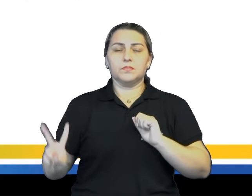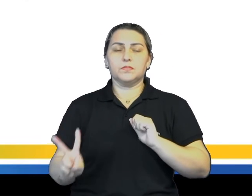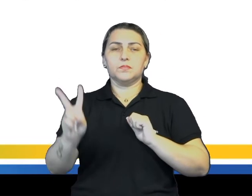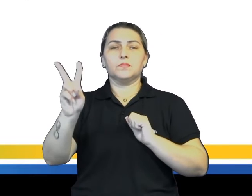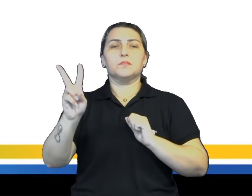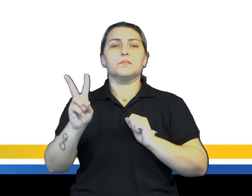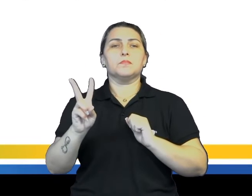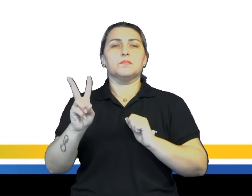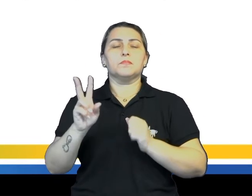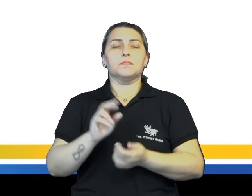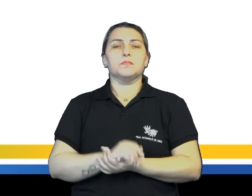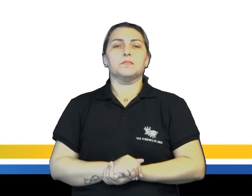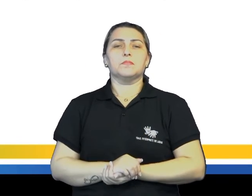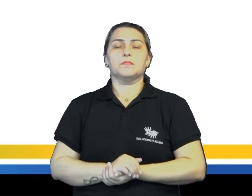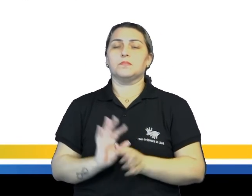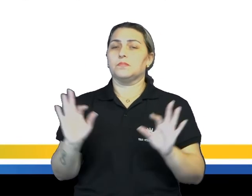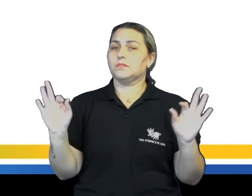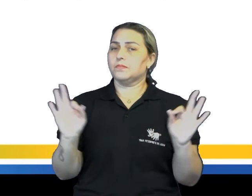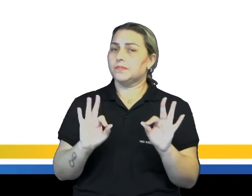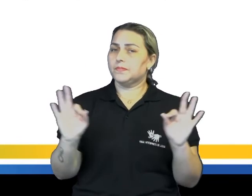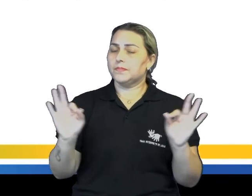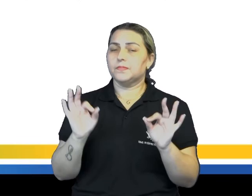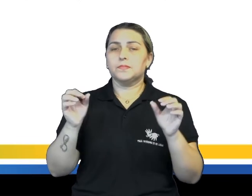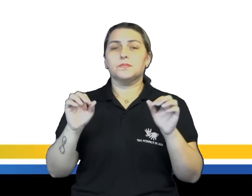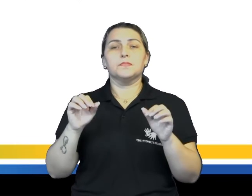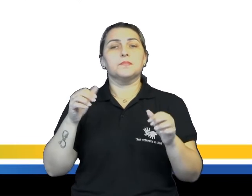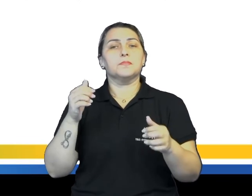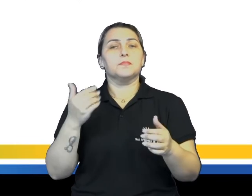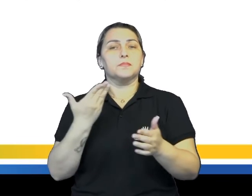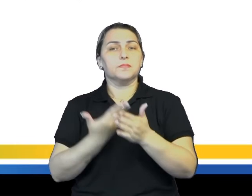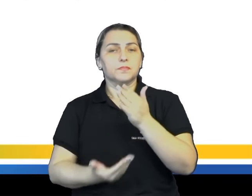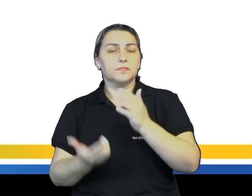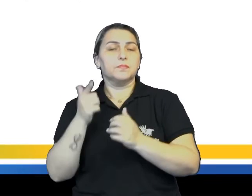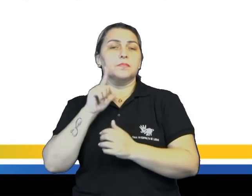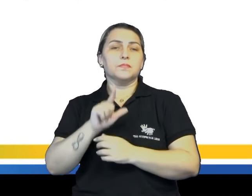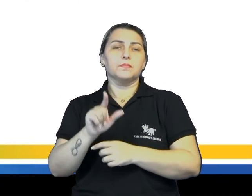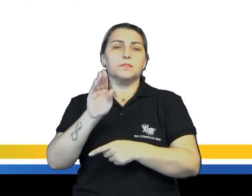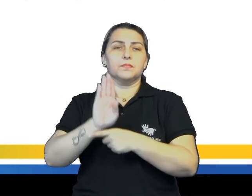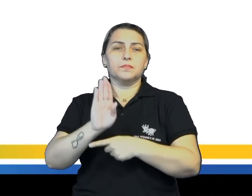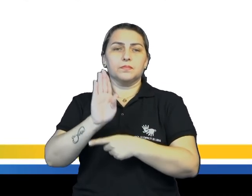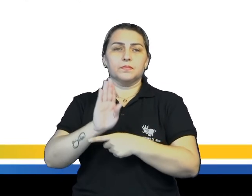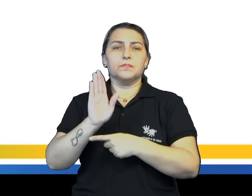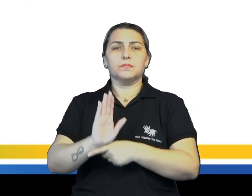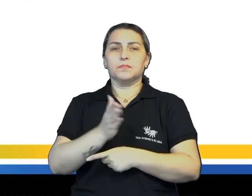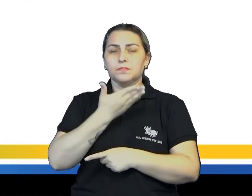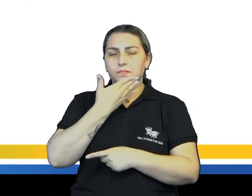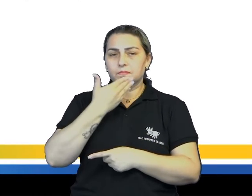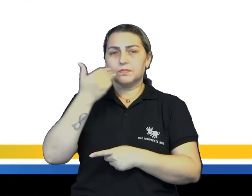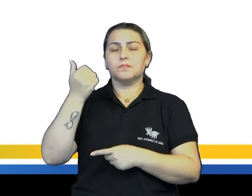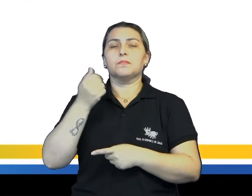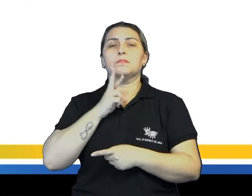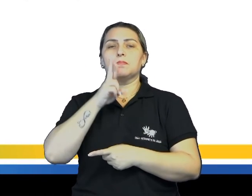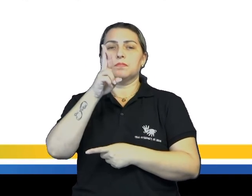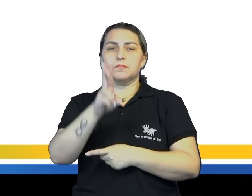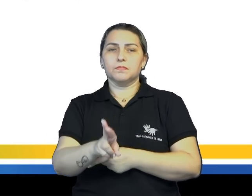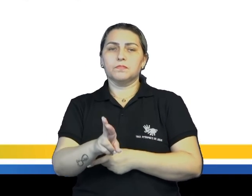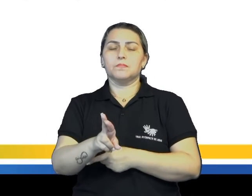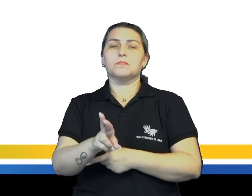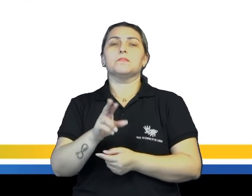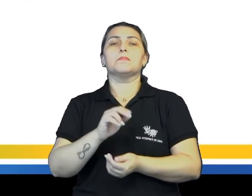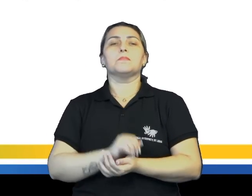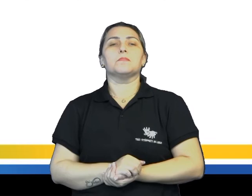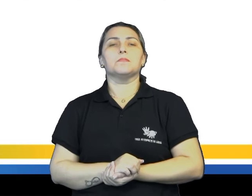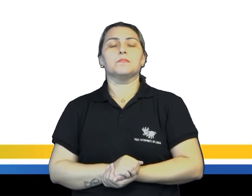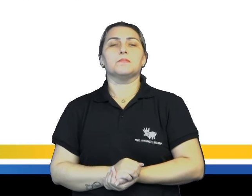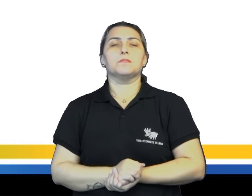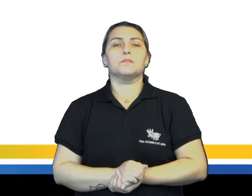Aqui não foi mencionado nada sobre o aspecto de ganhar ou perder, tudo bem? Letra B, melhora dos resultados e performance. Por